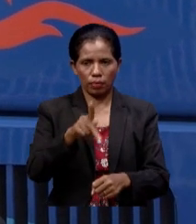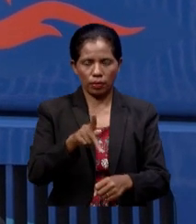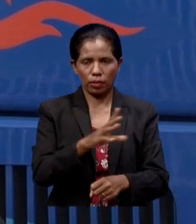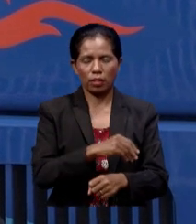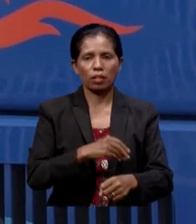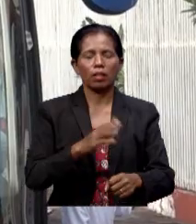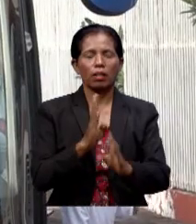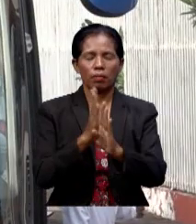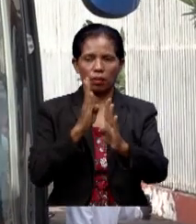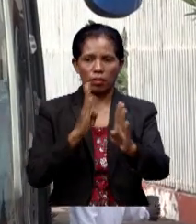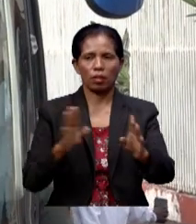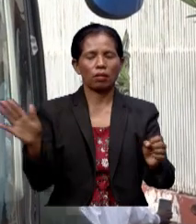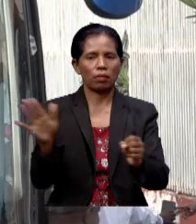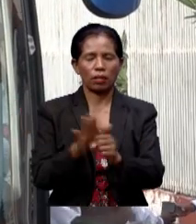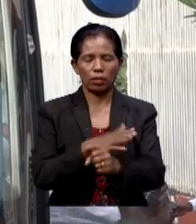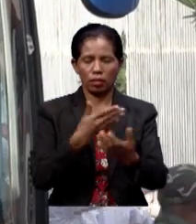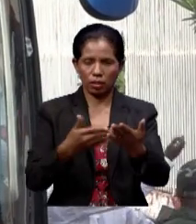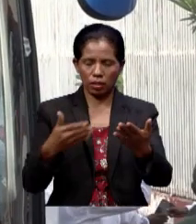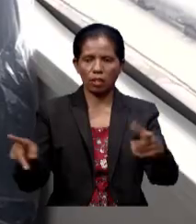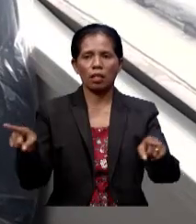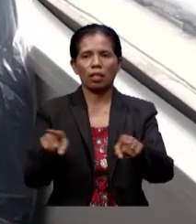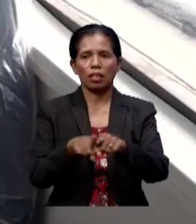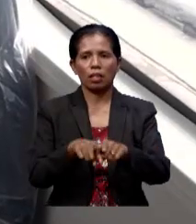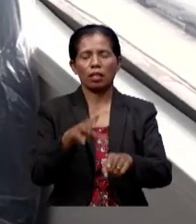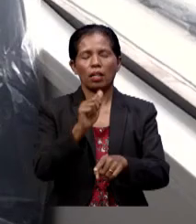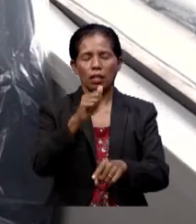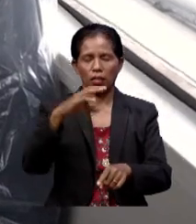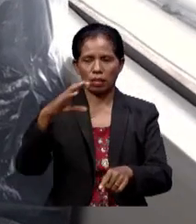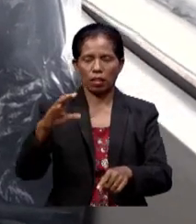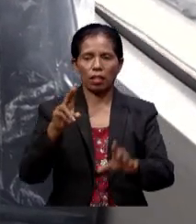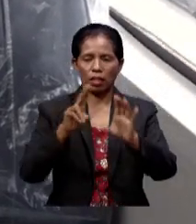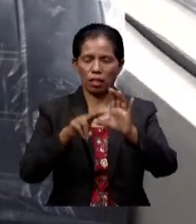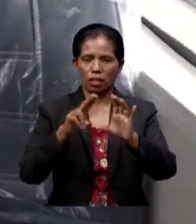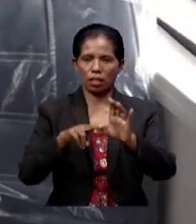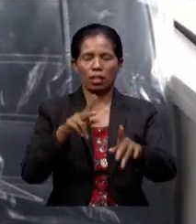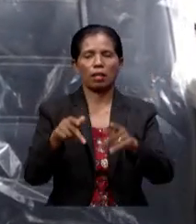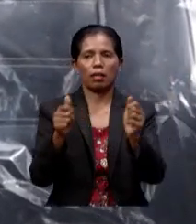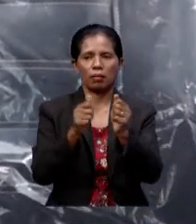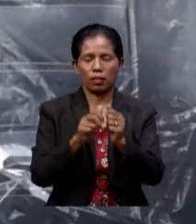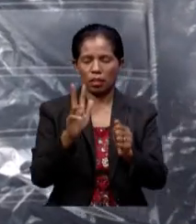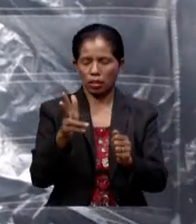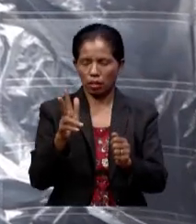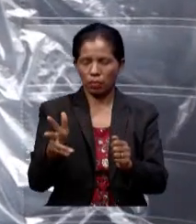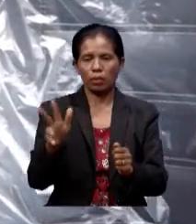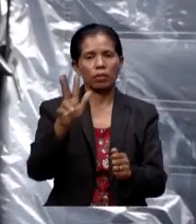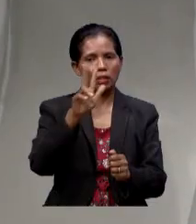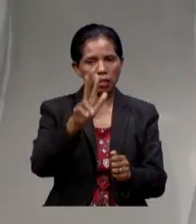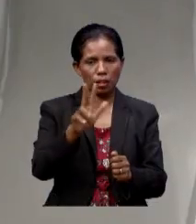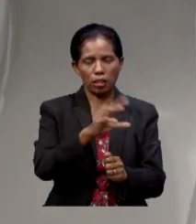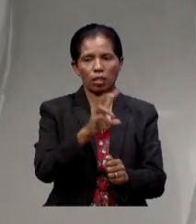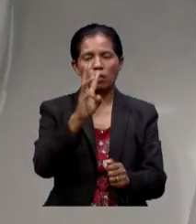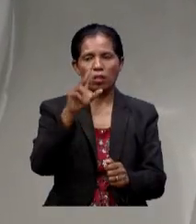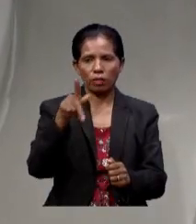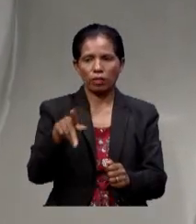Babadoc Express ne completa ona facilidade hanesan, AC, cadeira ba passageiros hamutuk tolo nulo resin tolo, Wi-Fi